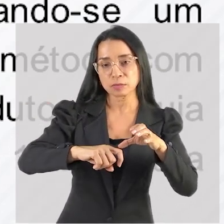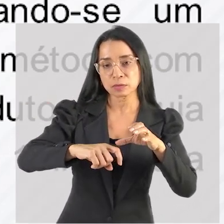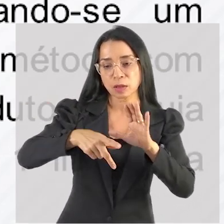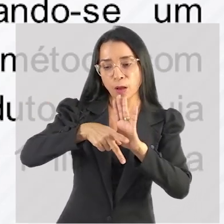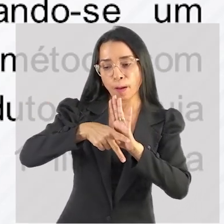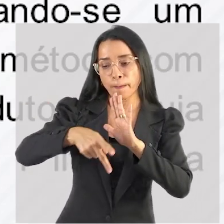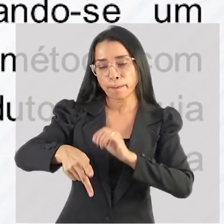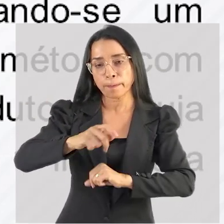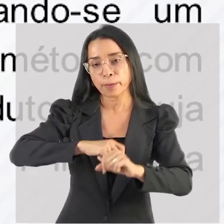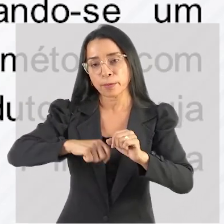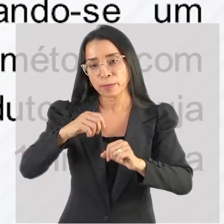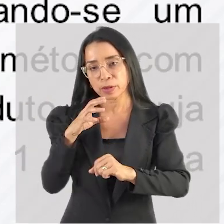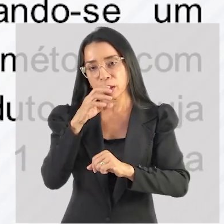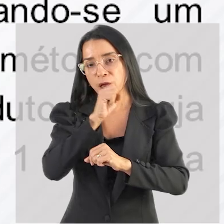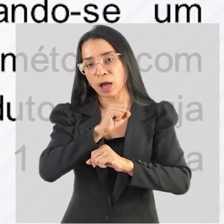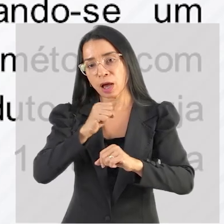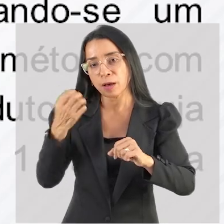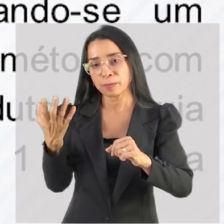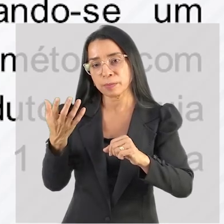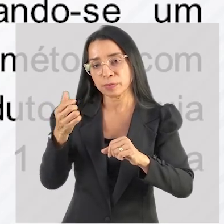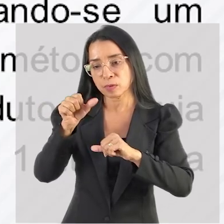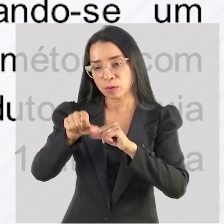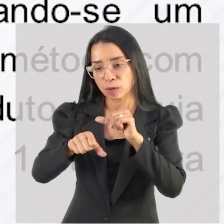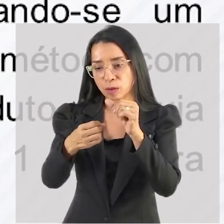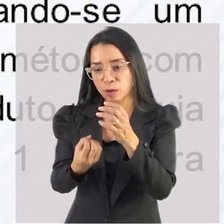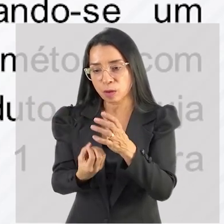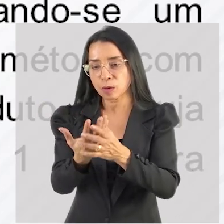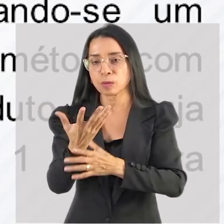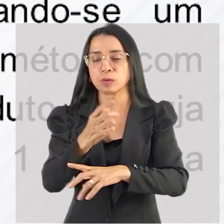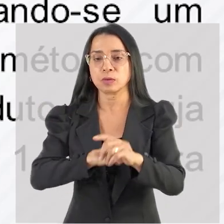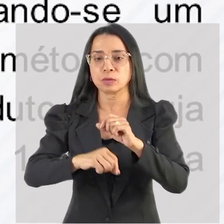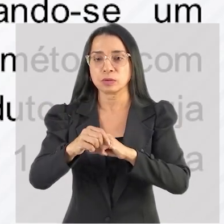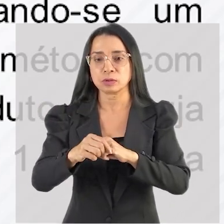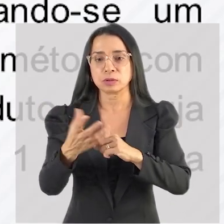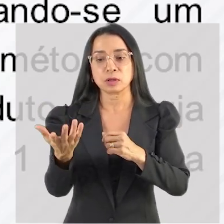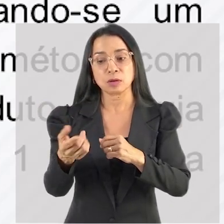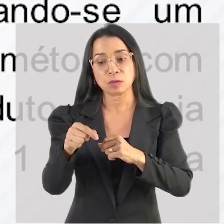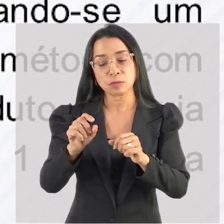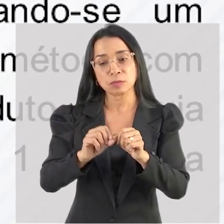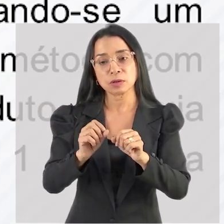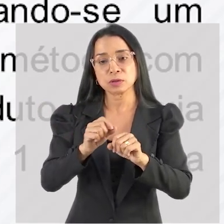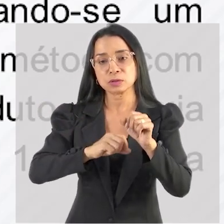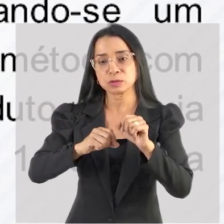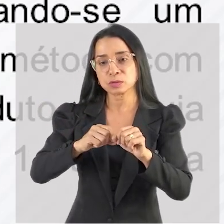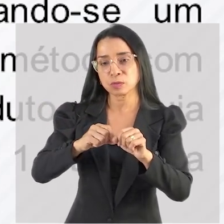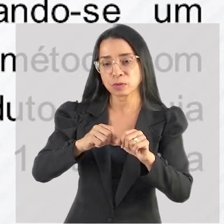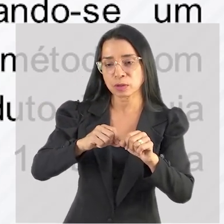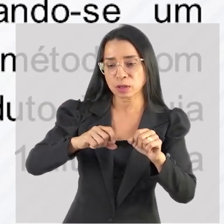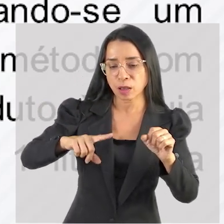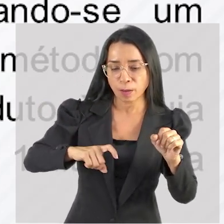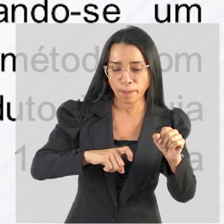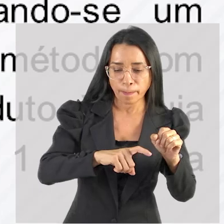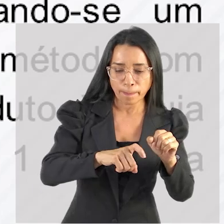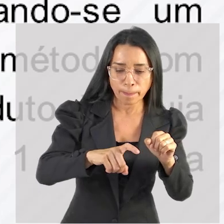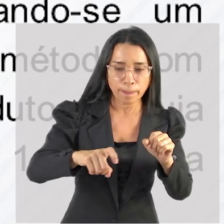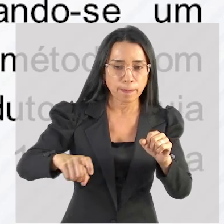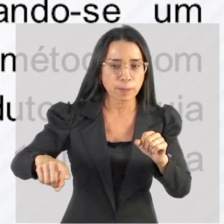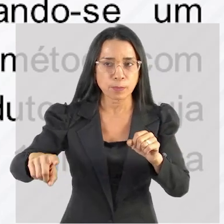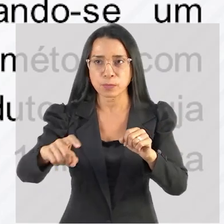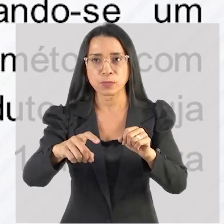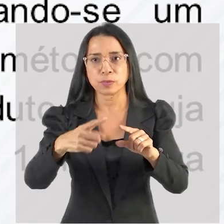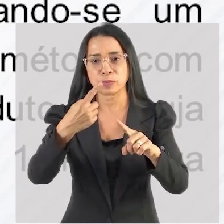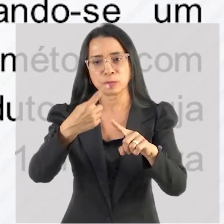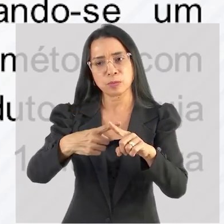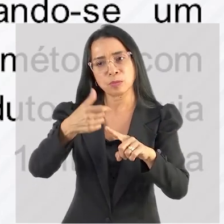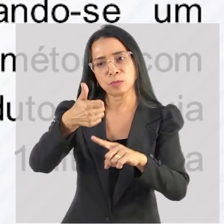reprodução. A reprodução dessas larvas faz com que sua população multiplique-se por 10 a